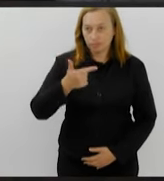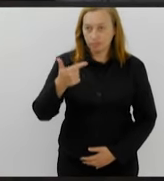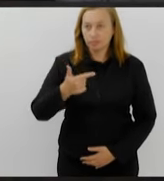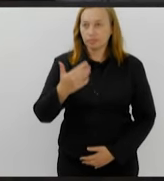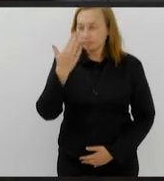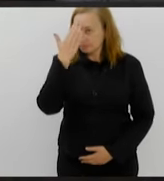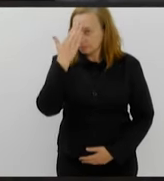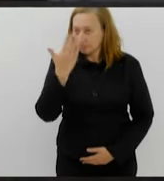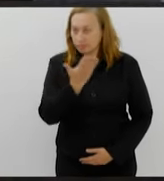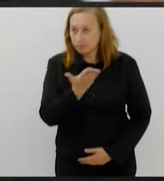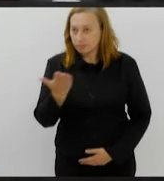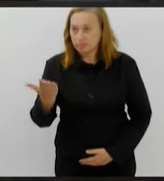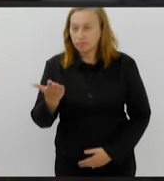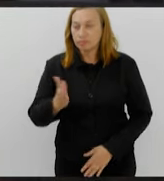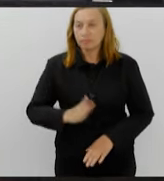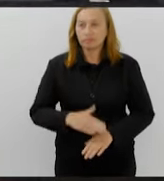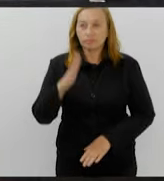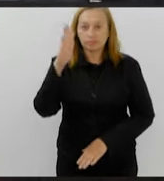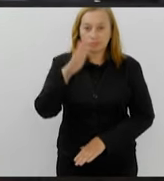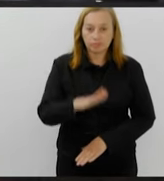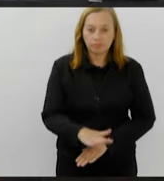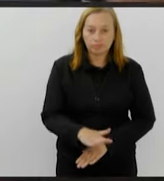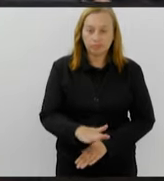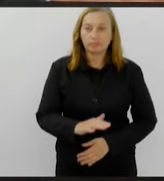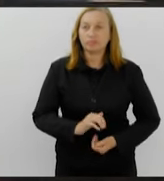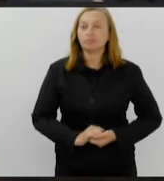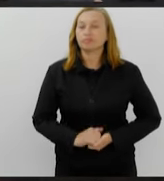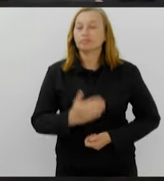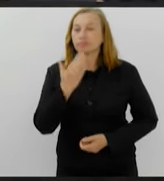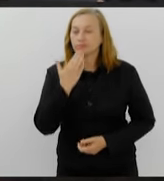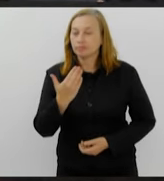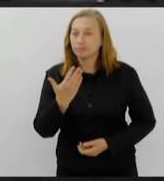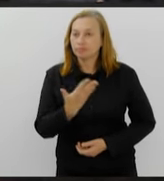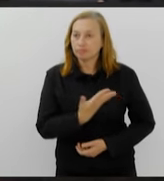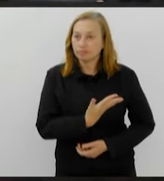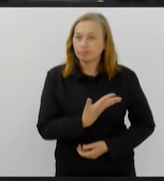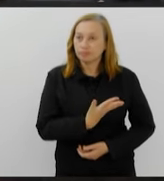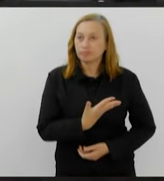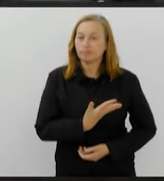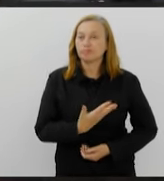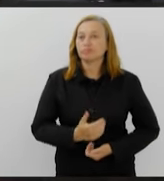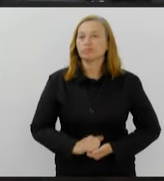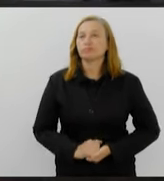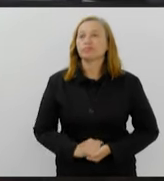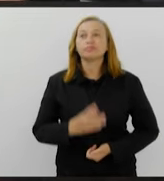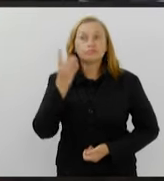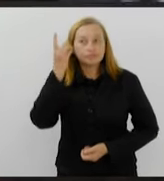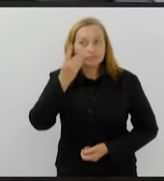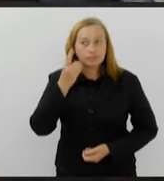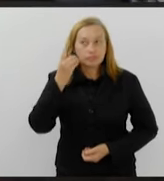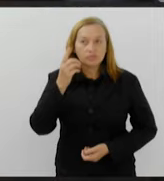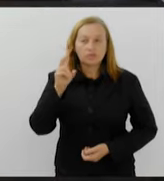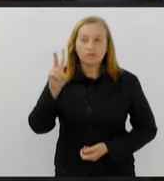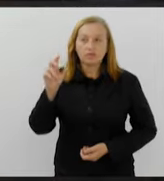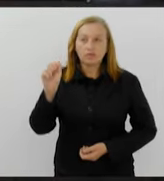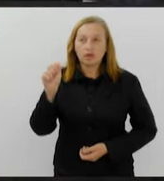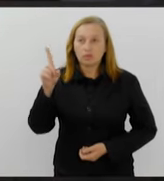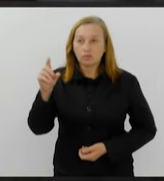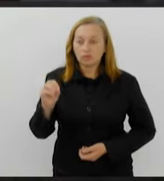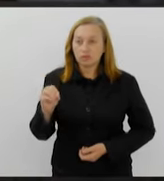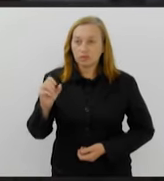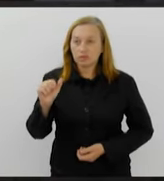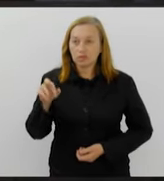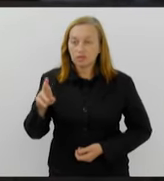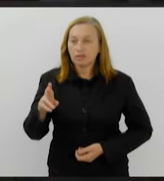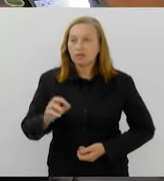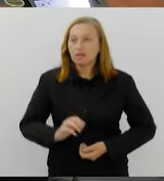Agradeço a todos por mais uma tarde mais uma sessão e peço ao meu querido companheiro e amigo deputado Val que assuma a presidência por